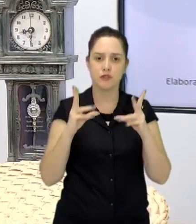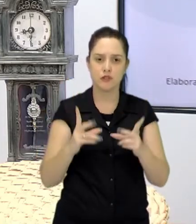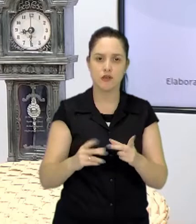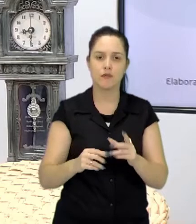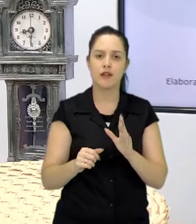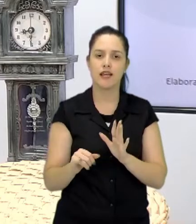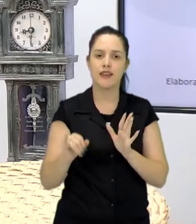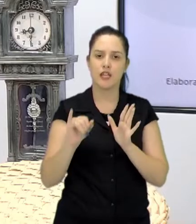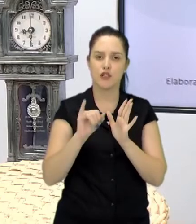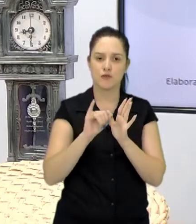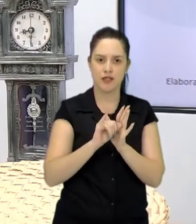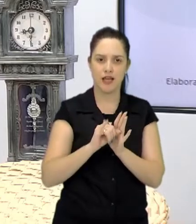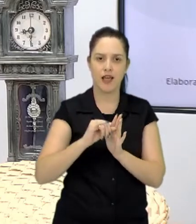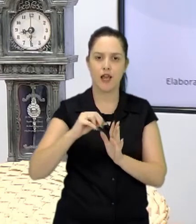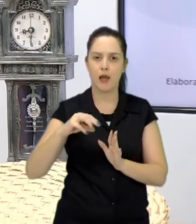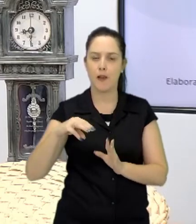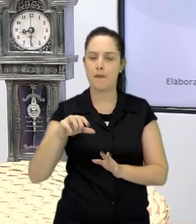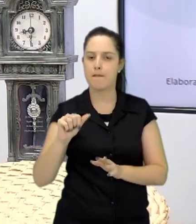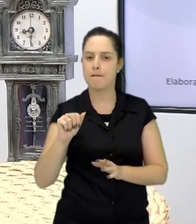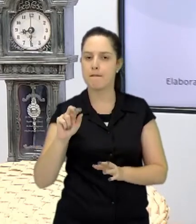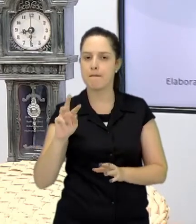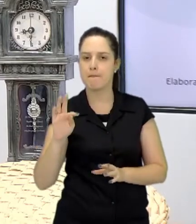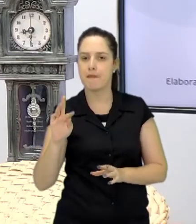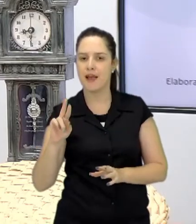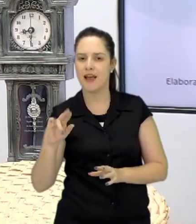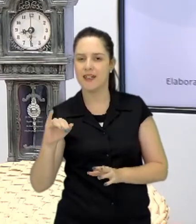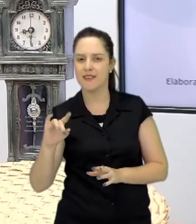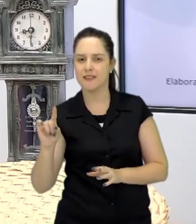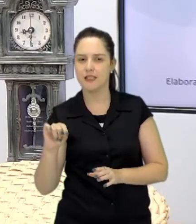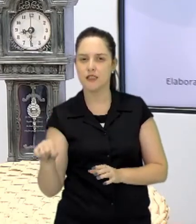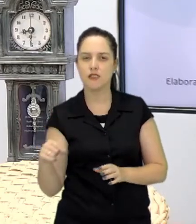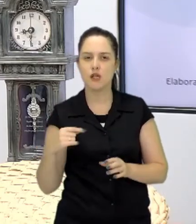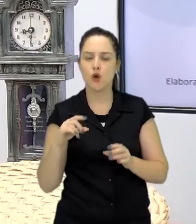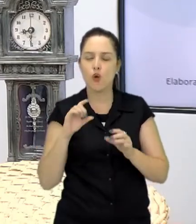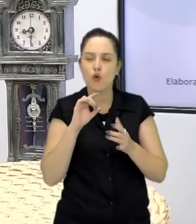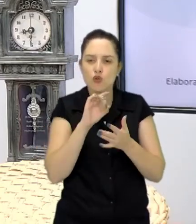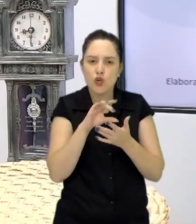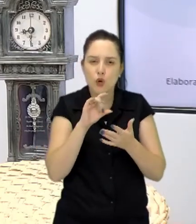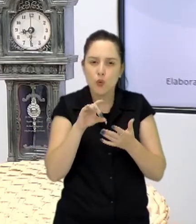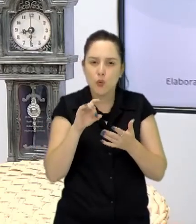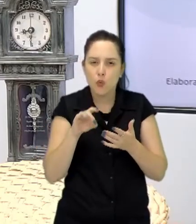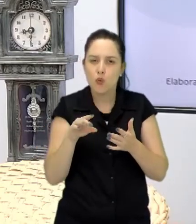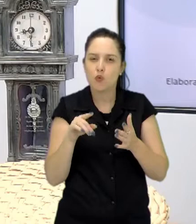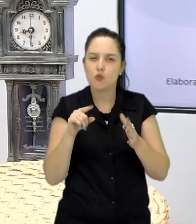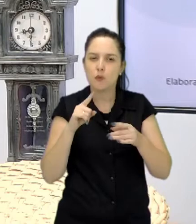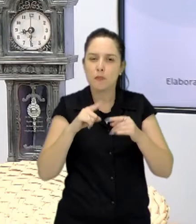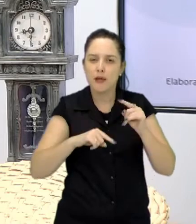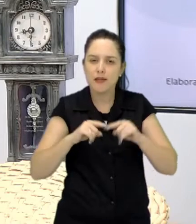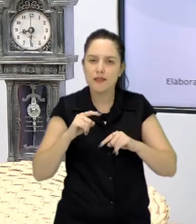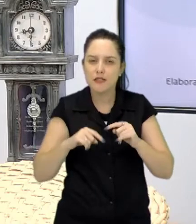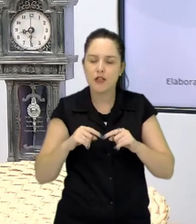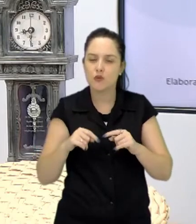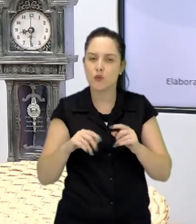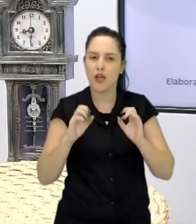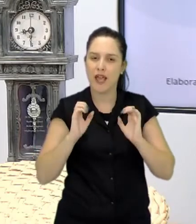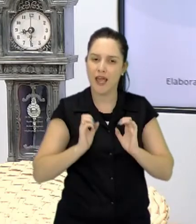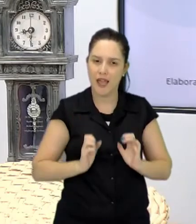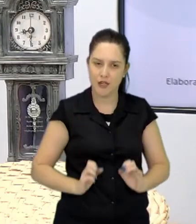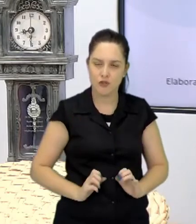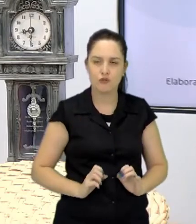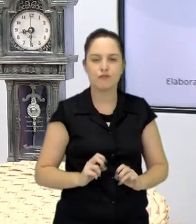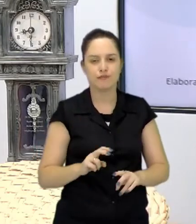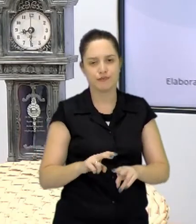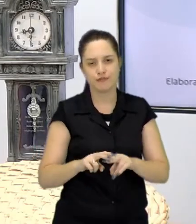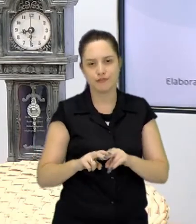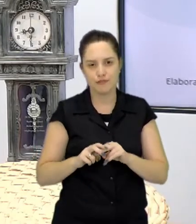com as nossas matrizes de acordo com os elementos culturais que nós vivenciamos dentro de um grupo étnico. Por isso, né,